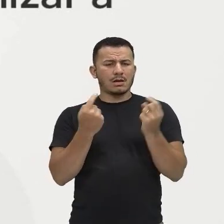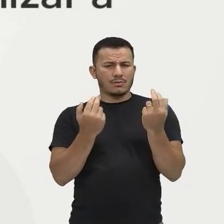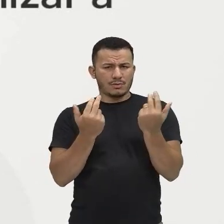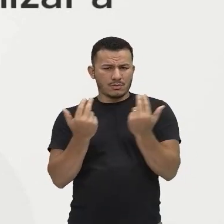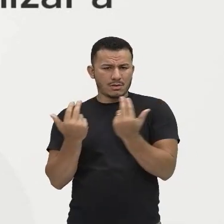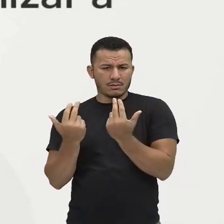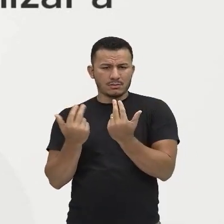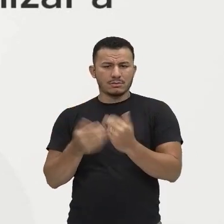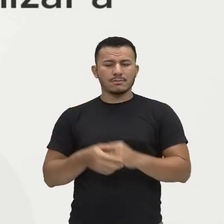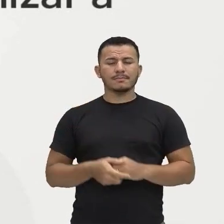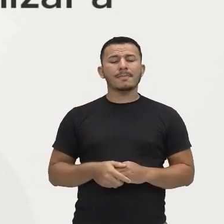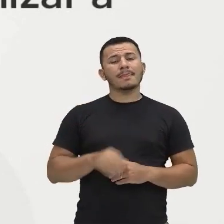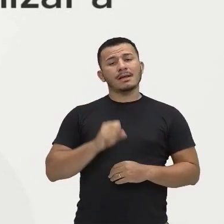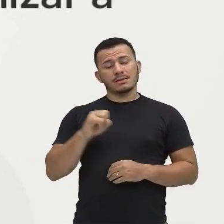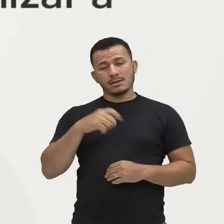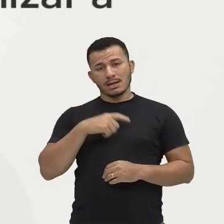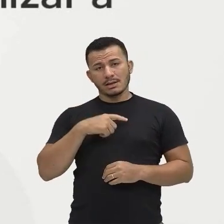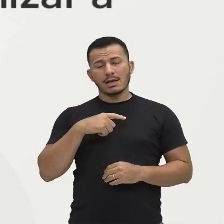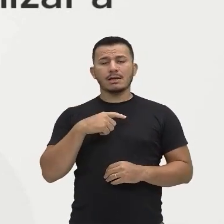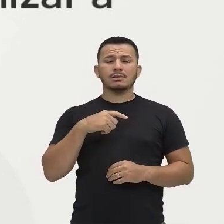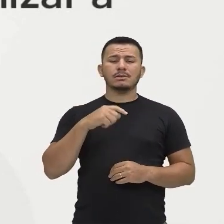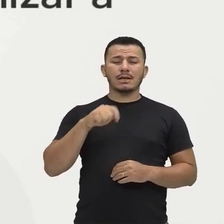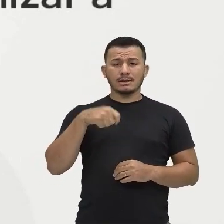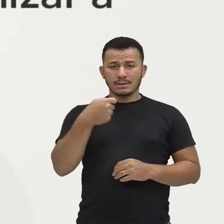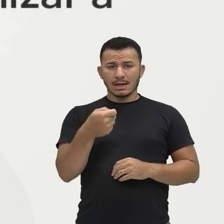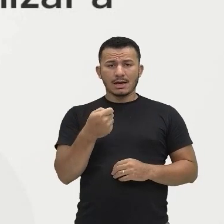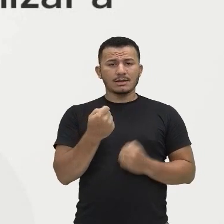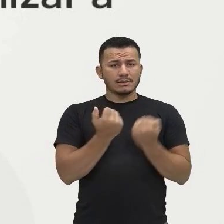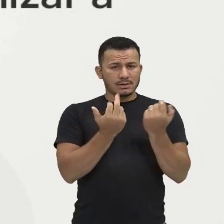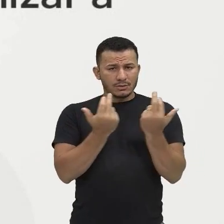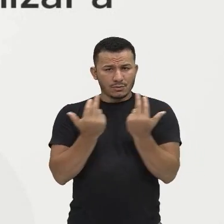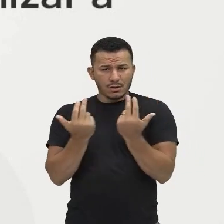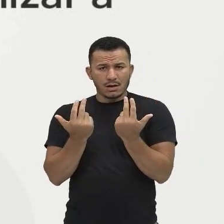Beleza? Se os números tiverem sinais iguais, pessoal,